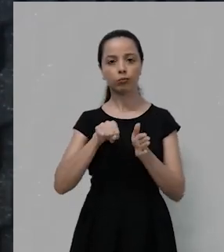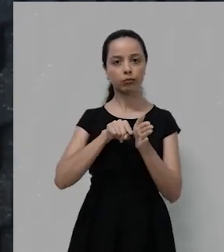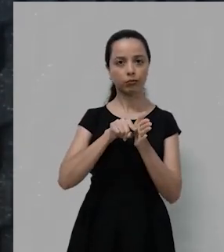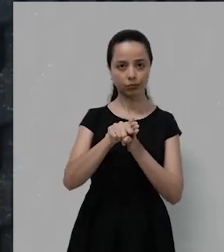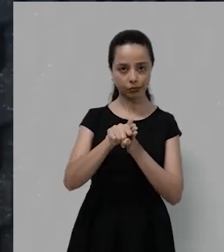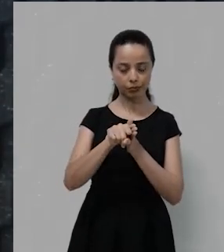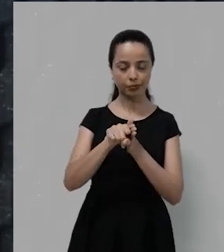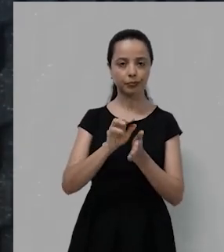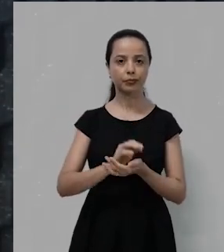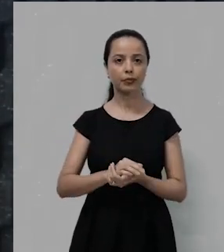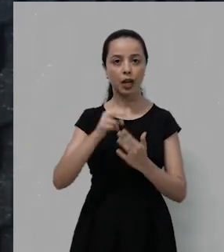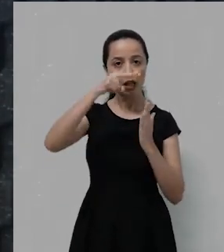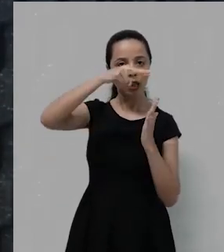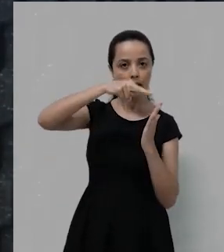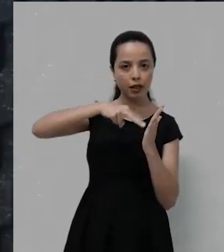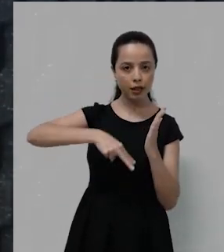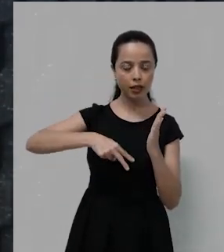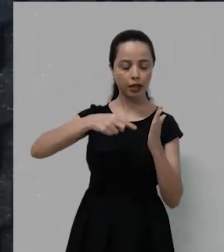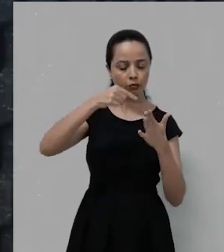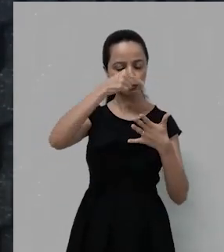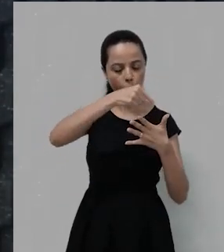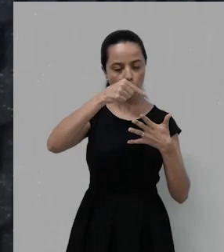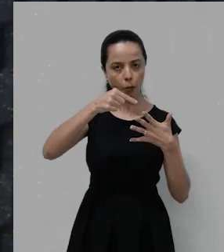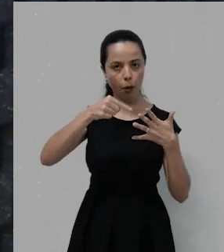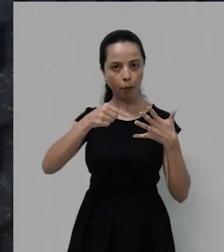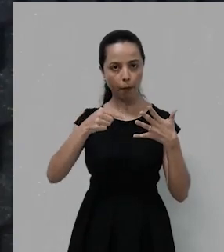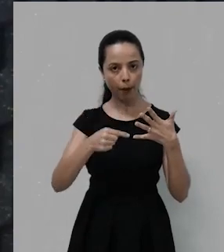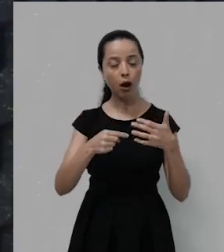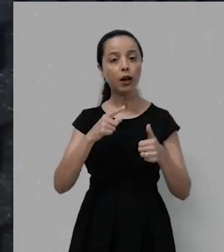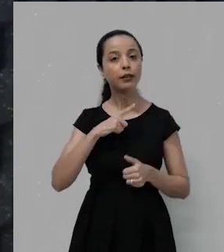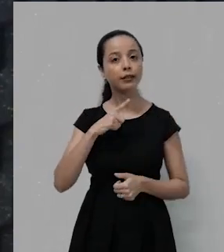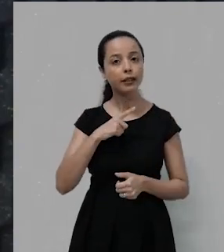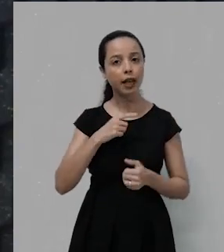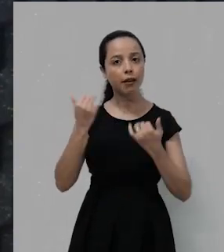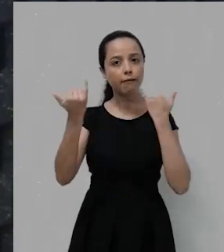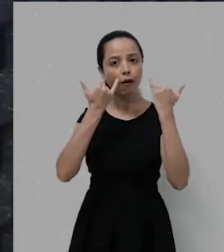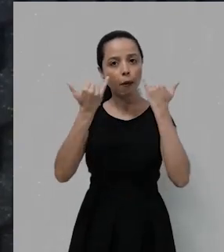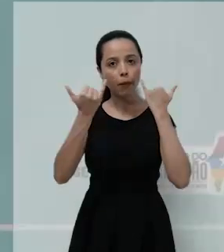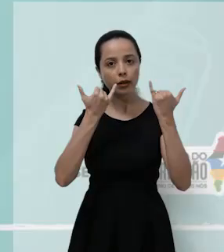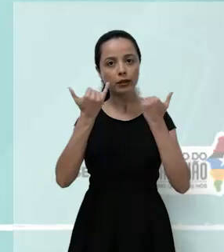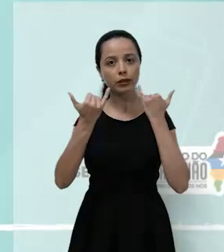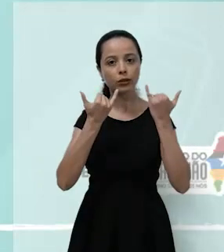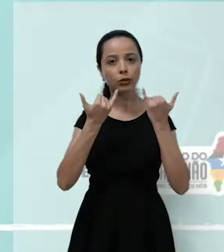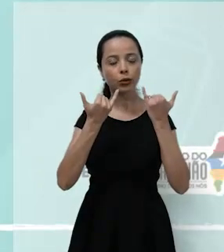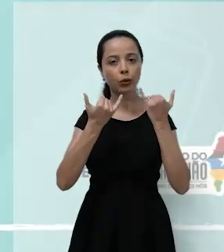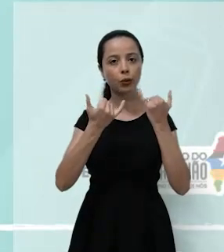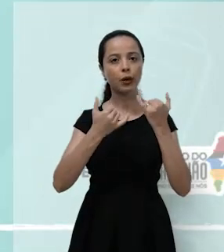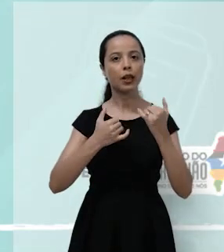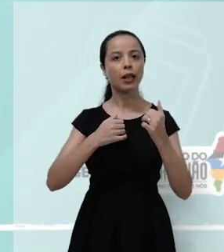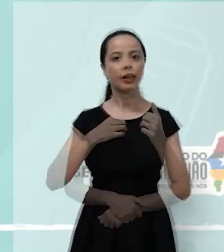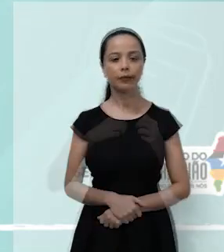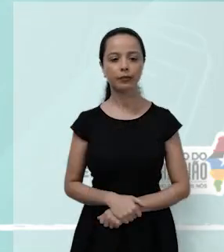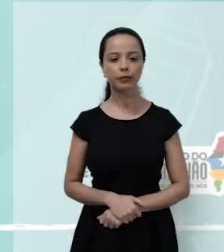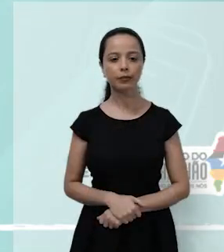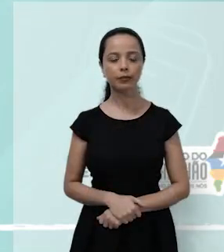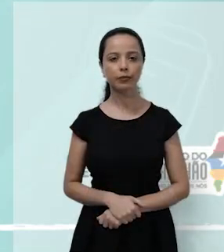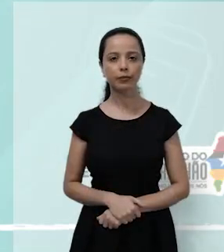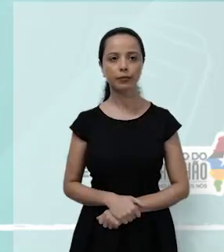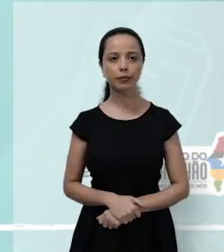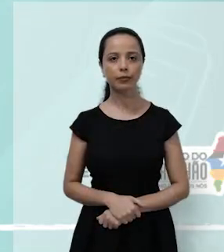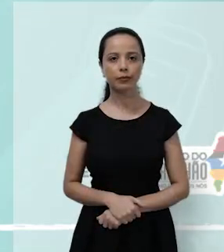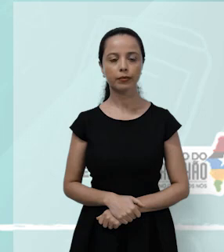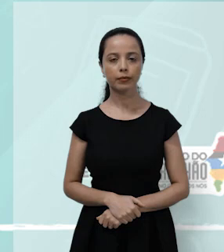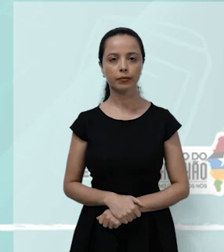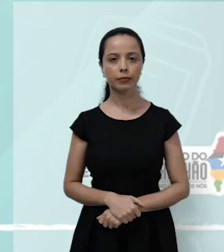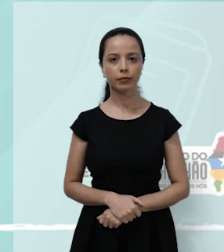pessoal. Leia os itens a seguir que contêm informações sobre a dinâmica de 3 populações. Pessoal,